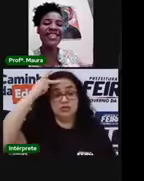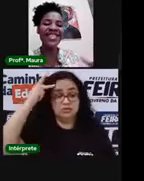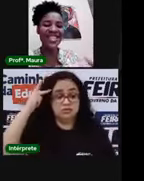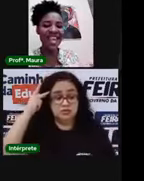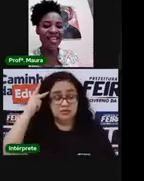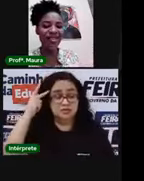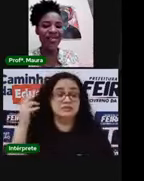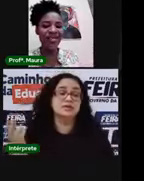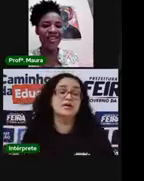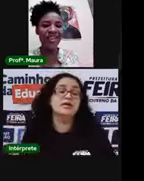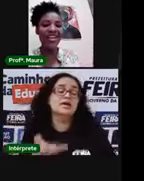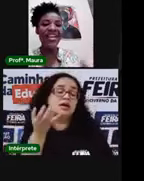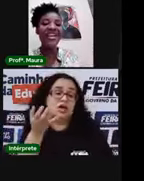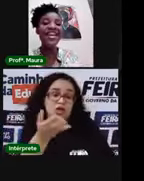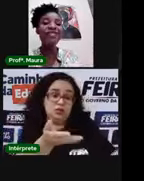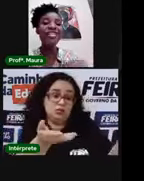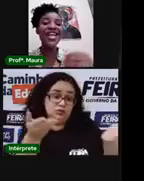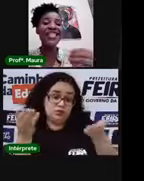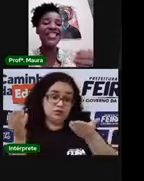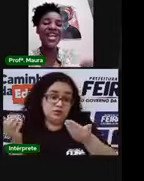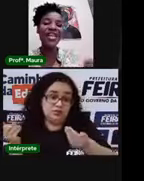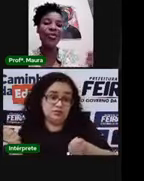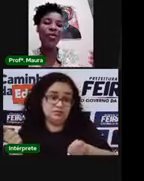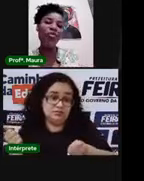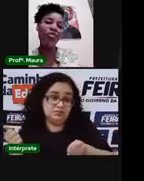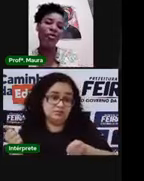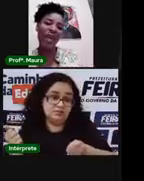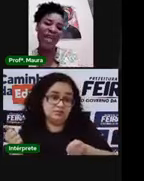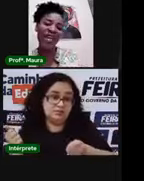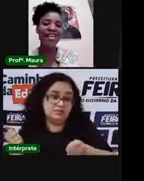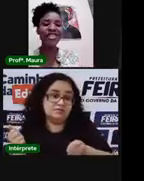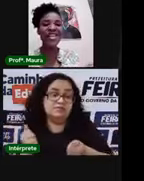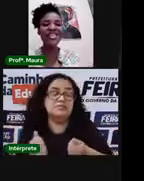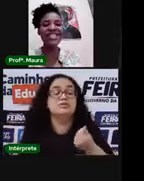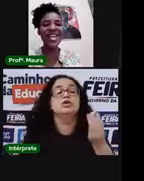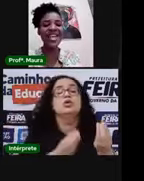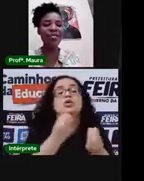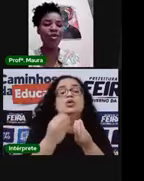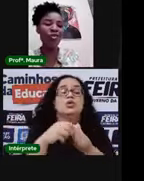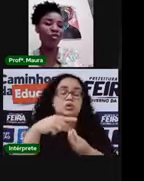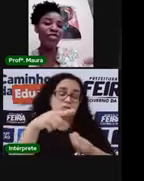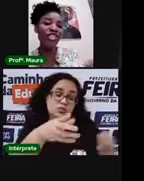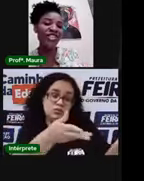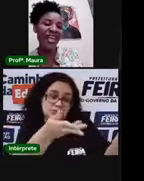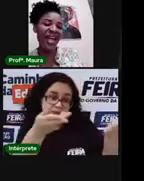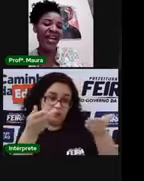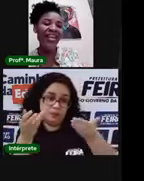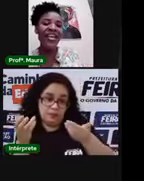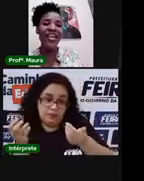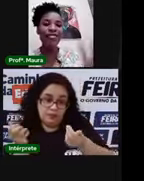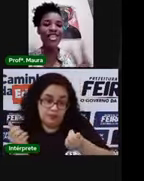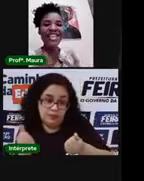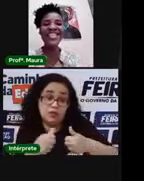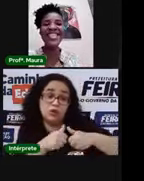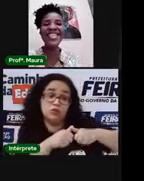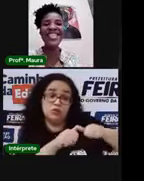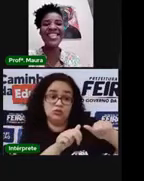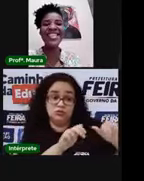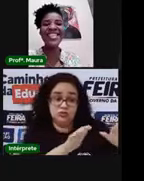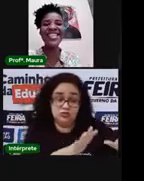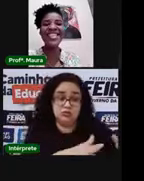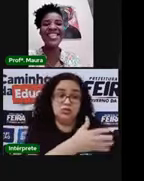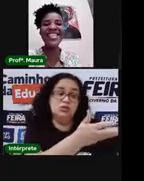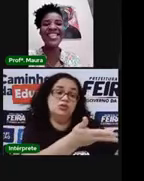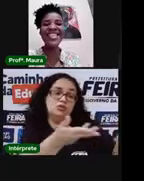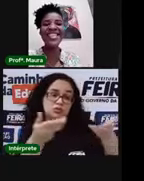Eu te aceito. Eu te aceito como tu é. Eu te aceito como tu está. Eu te aceito